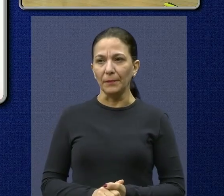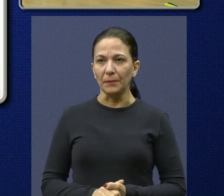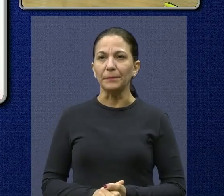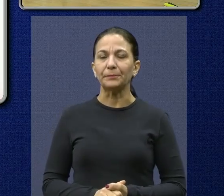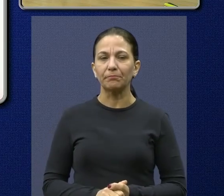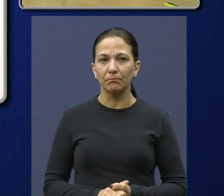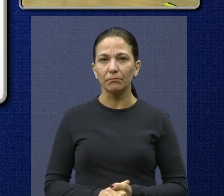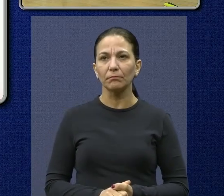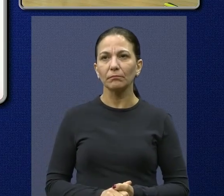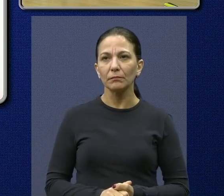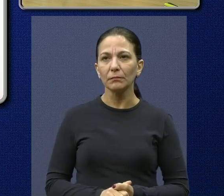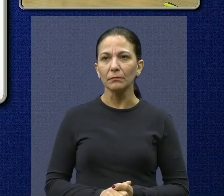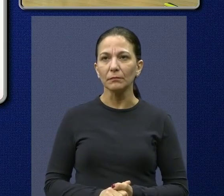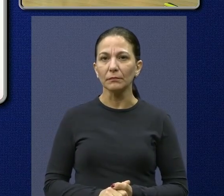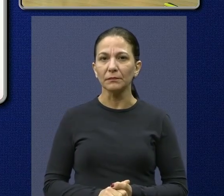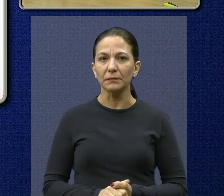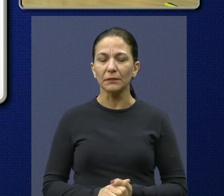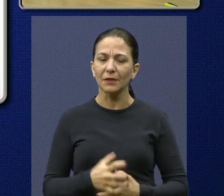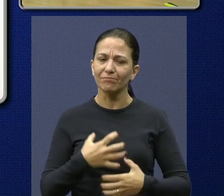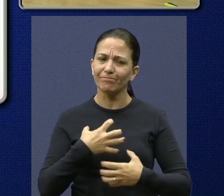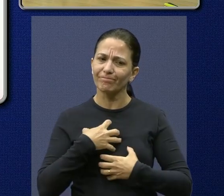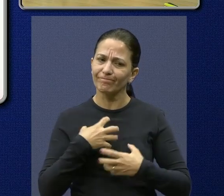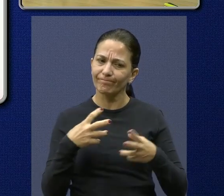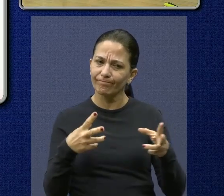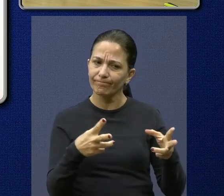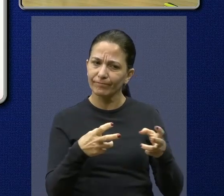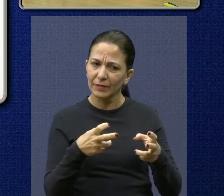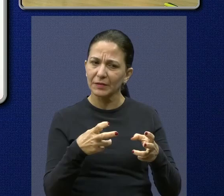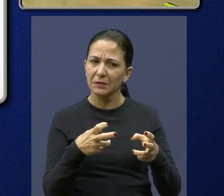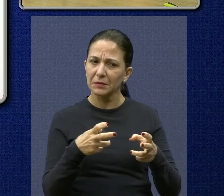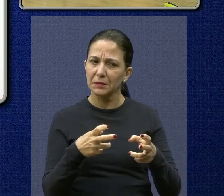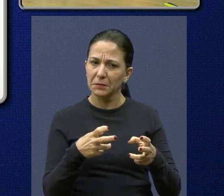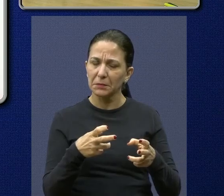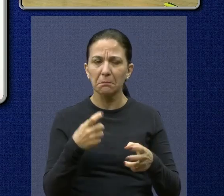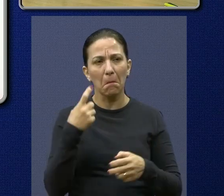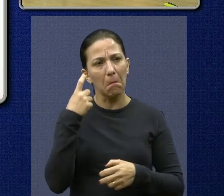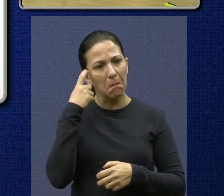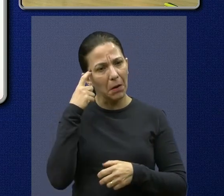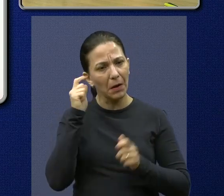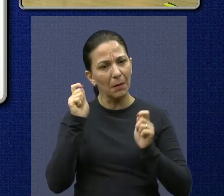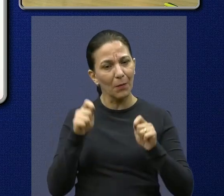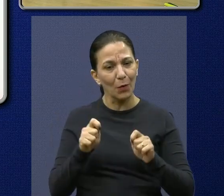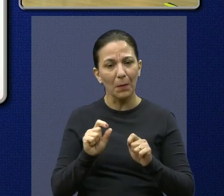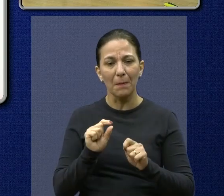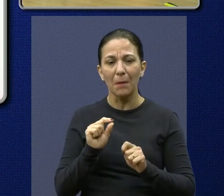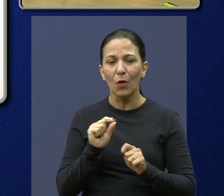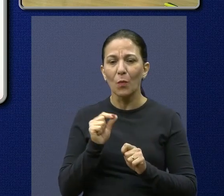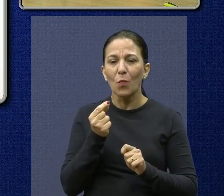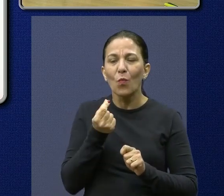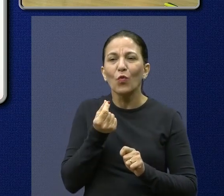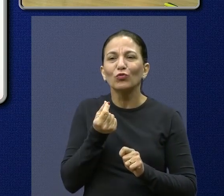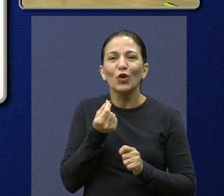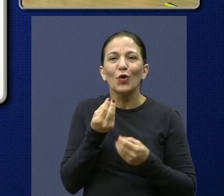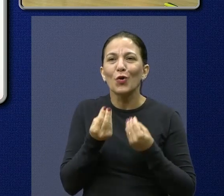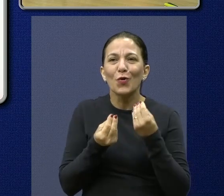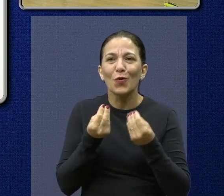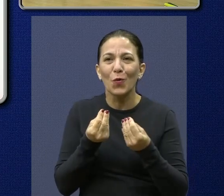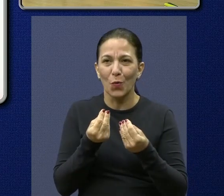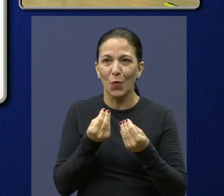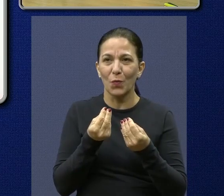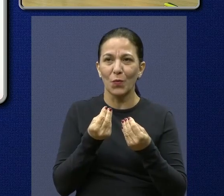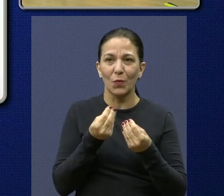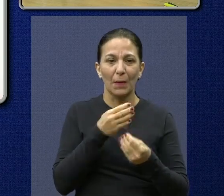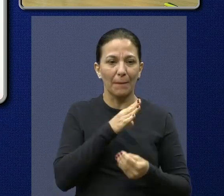Olha, no andar da carruagem aí, talvez a gente vai ter que criar mesmo, né? Só que eu quero ver dinheiro, né? Porque os dinheiros estão tudo com os